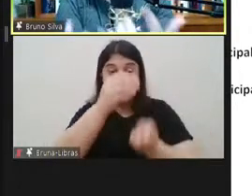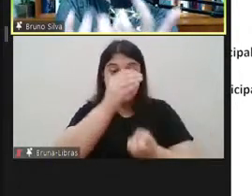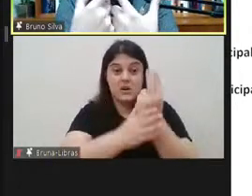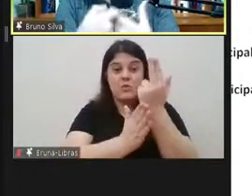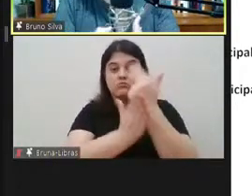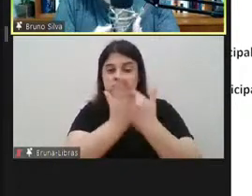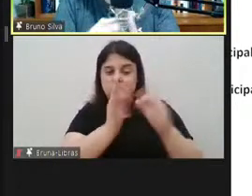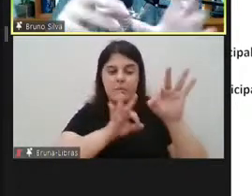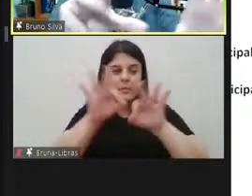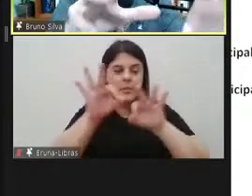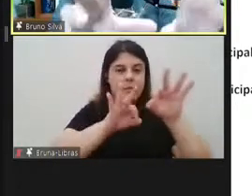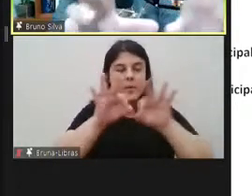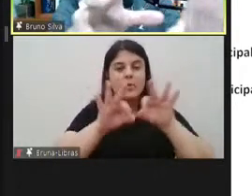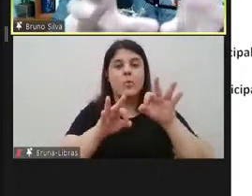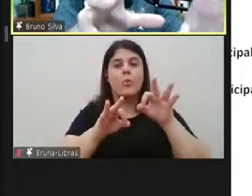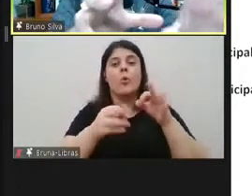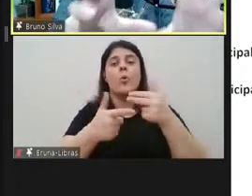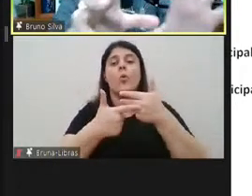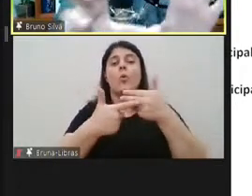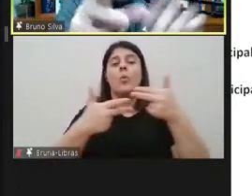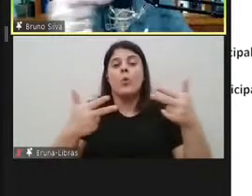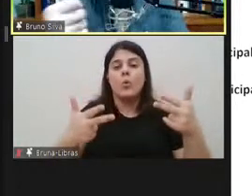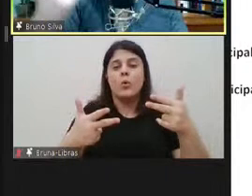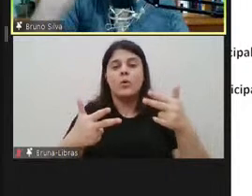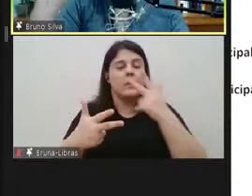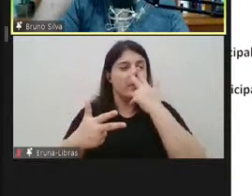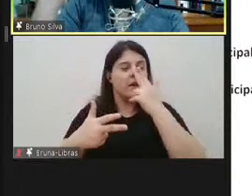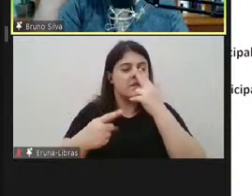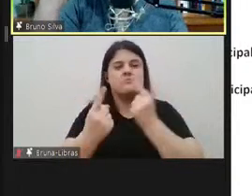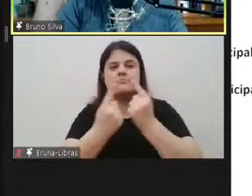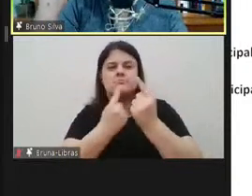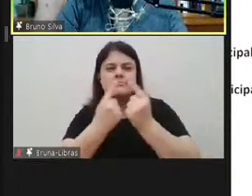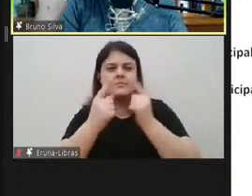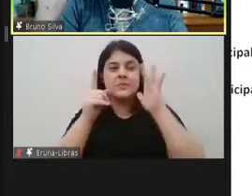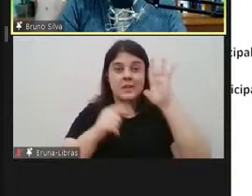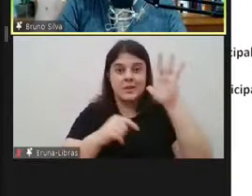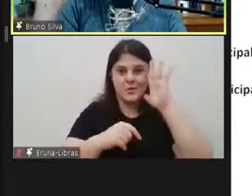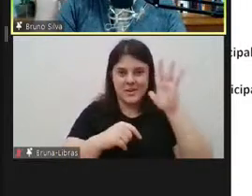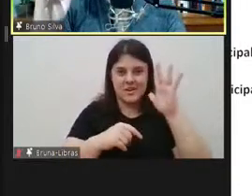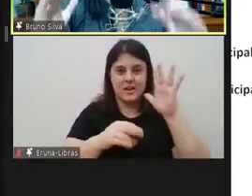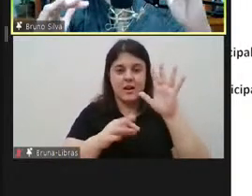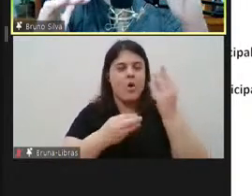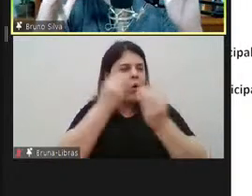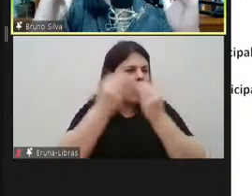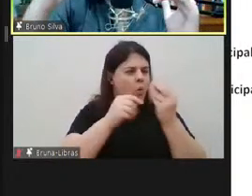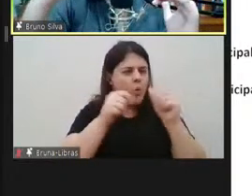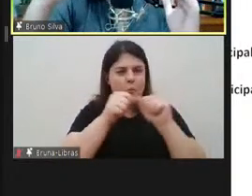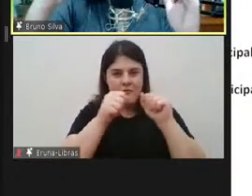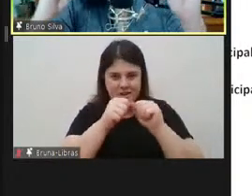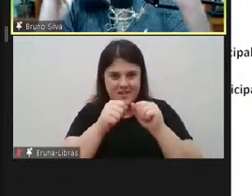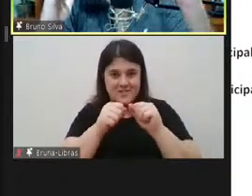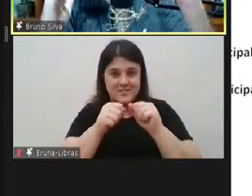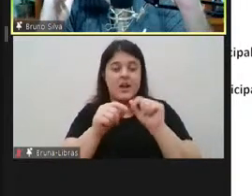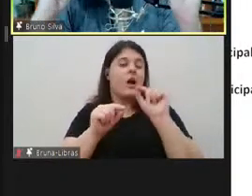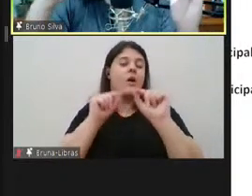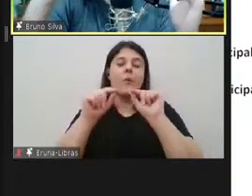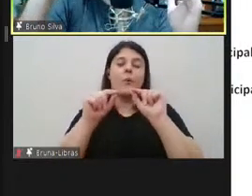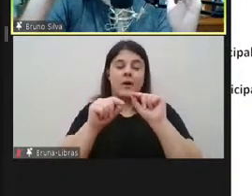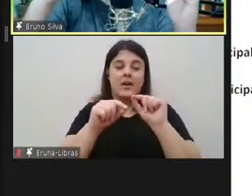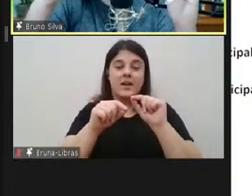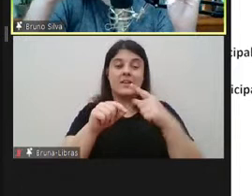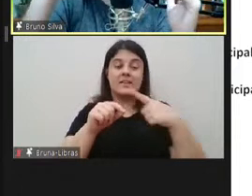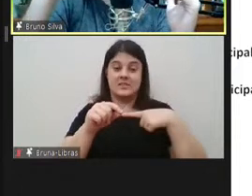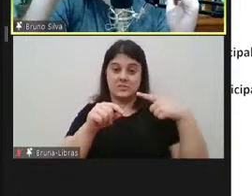sistema que tentava prever algo que tava em alguma medida a ser debatido na teoria que eu falei para vocês que a ideia de você ter um